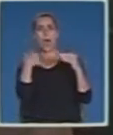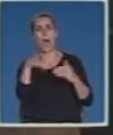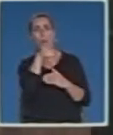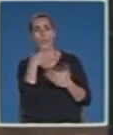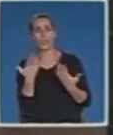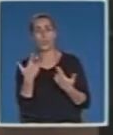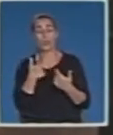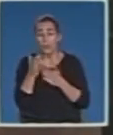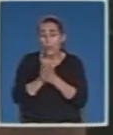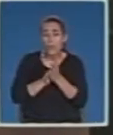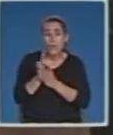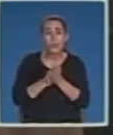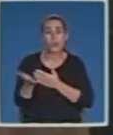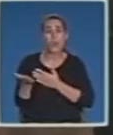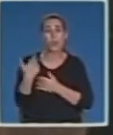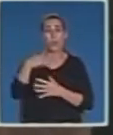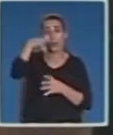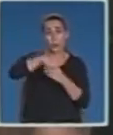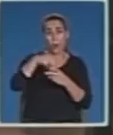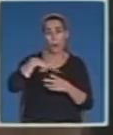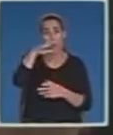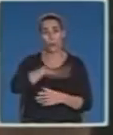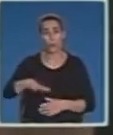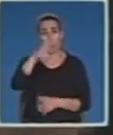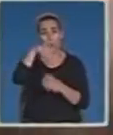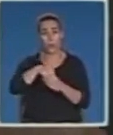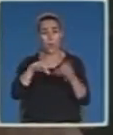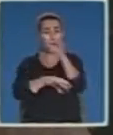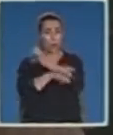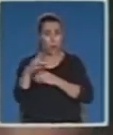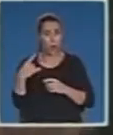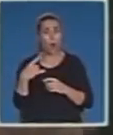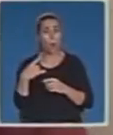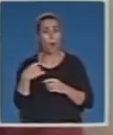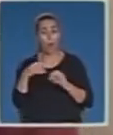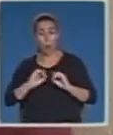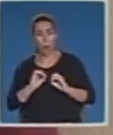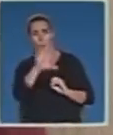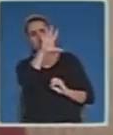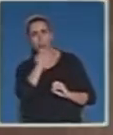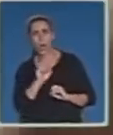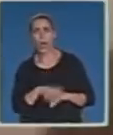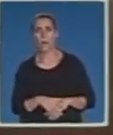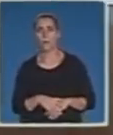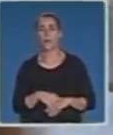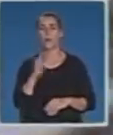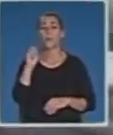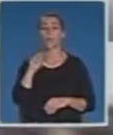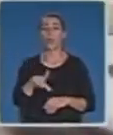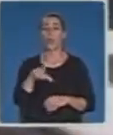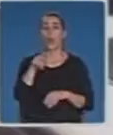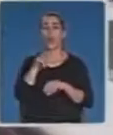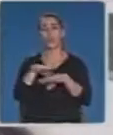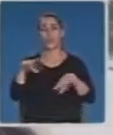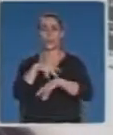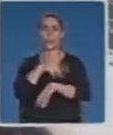devemos aproveitar, fazermos parte de Portugal, fazermos parte da Europa e irmos lá fora buscar aquilo que nós não temos cá. Manuel Muniz esteve no Hospital de Ponta